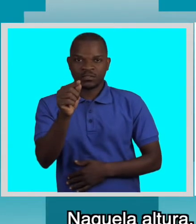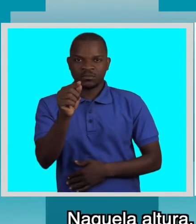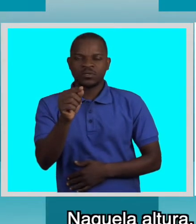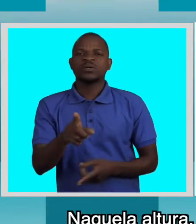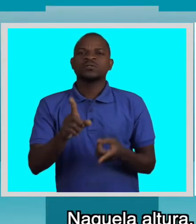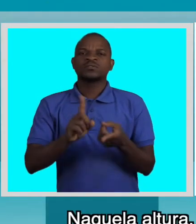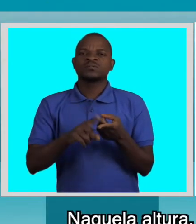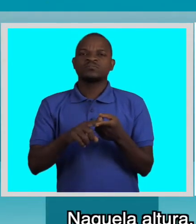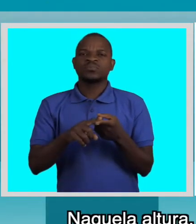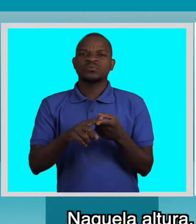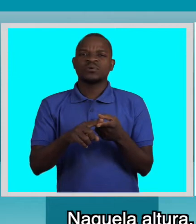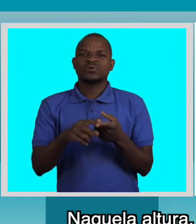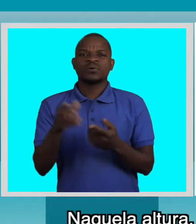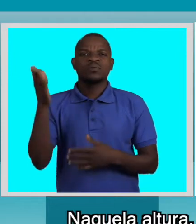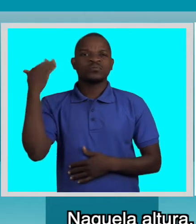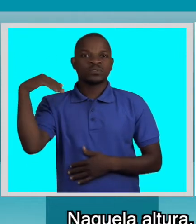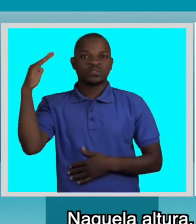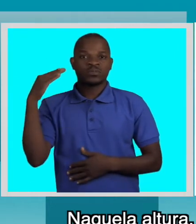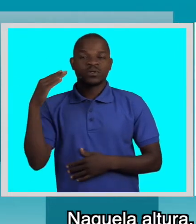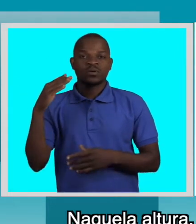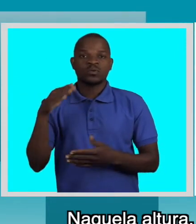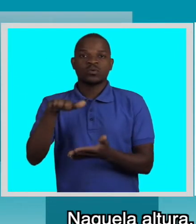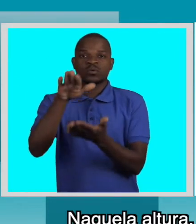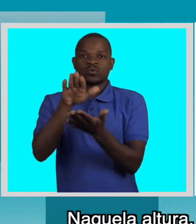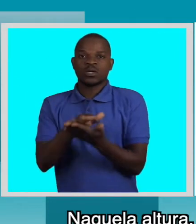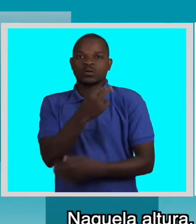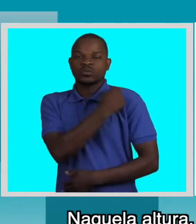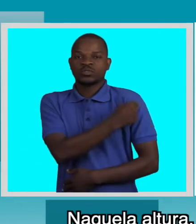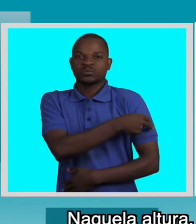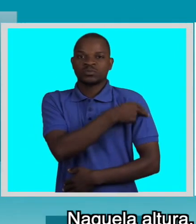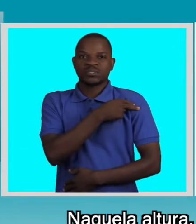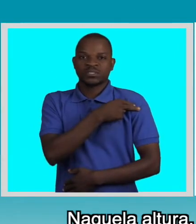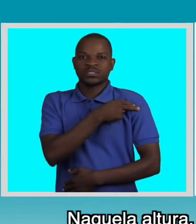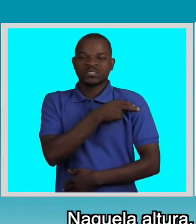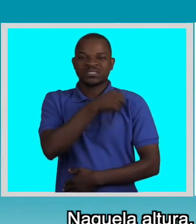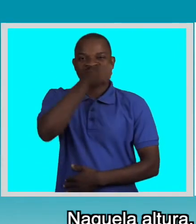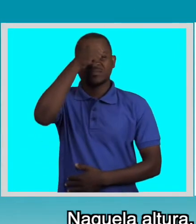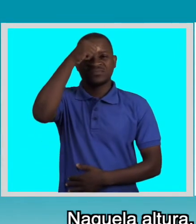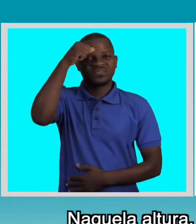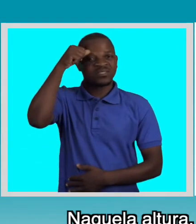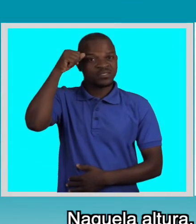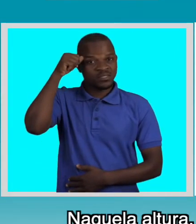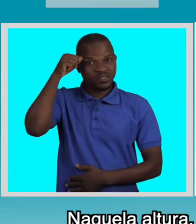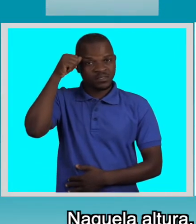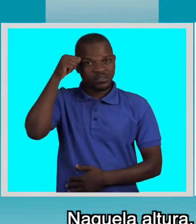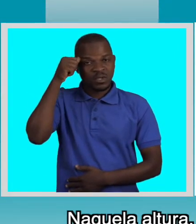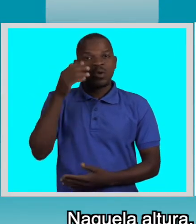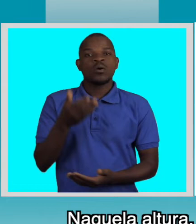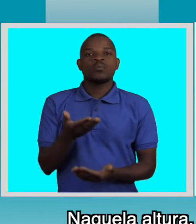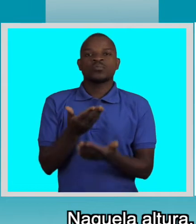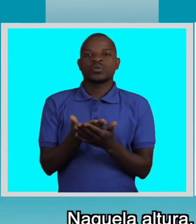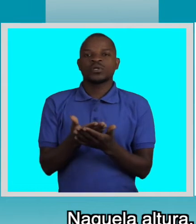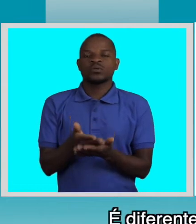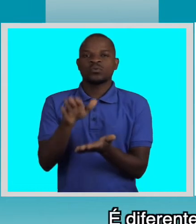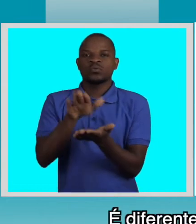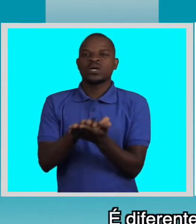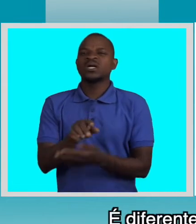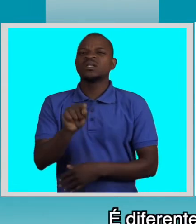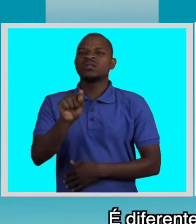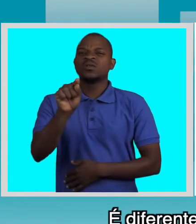tempo a saúde era coisa, hospital era um pouco difícil, onde eu fui nascido era longe,